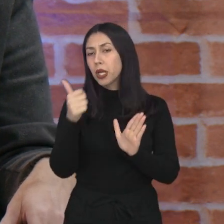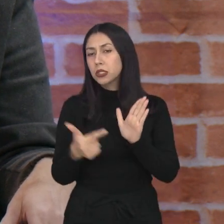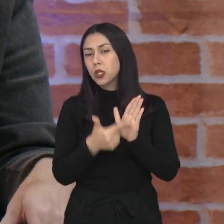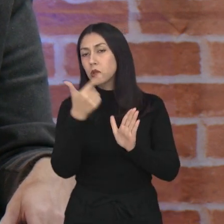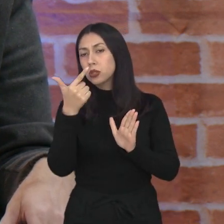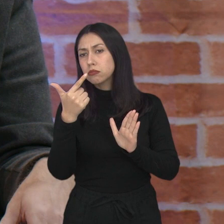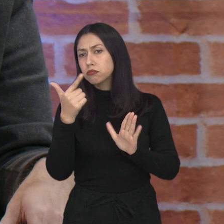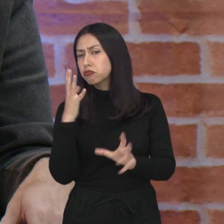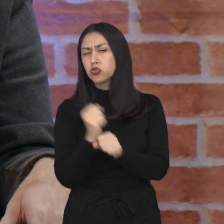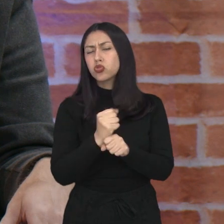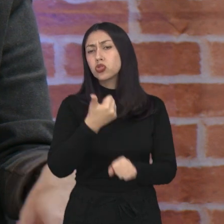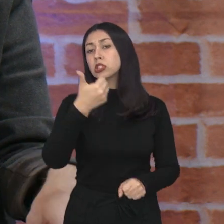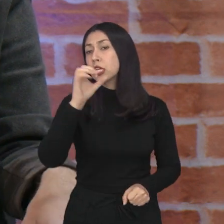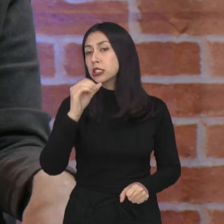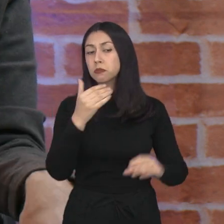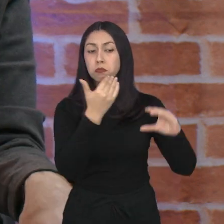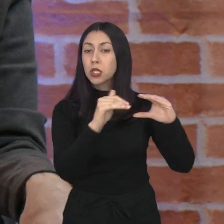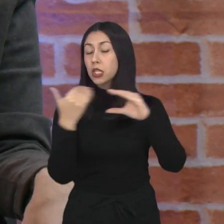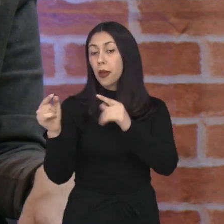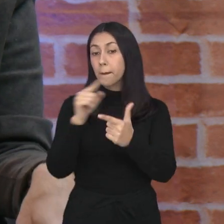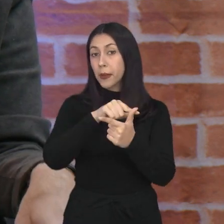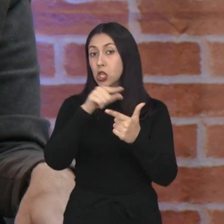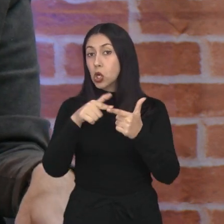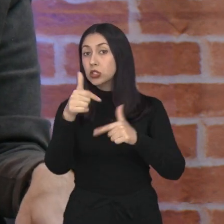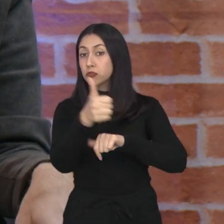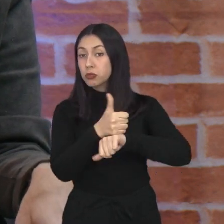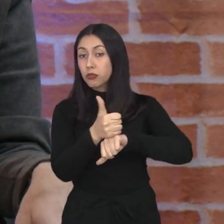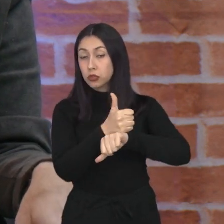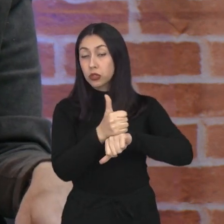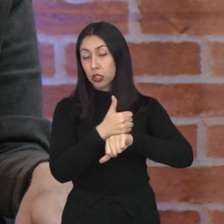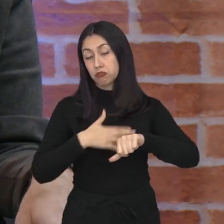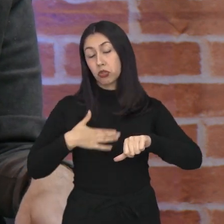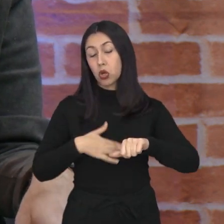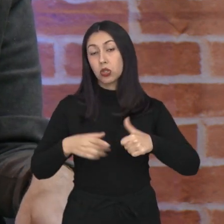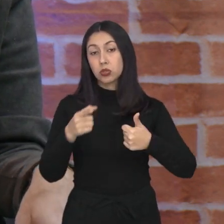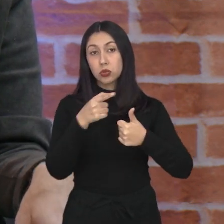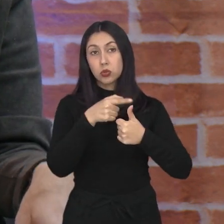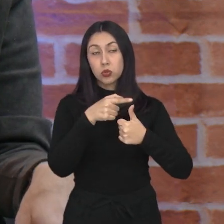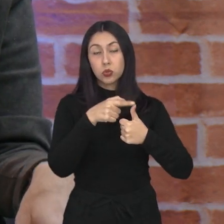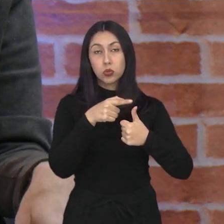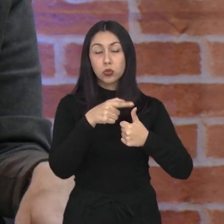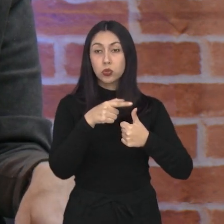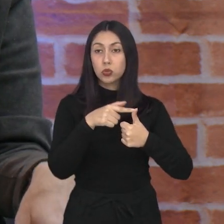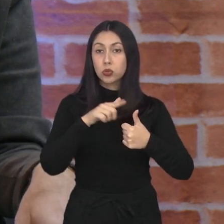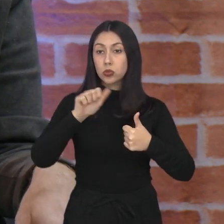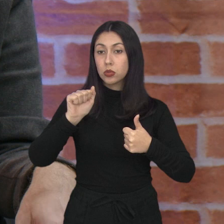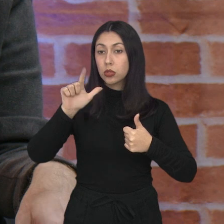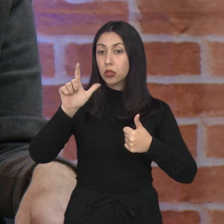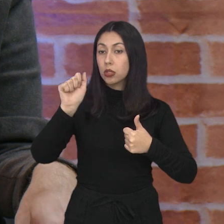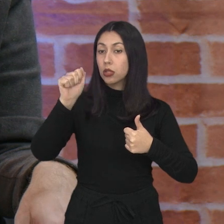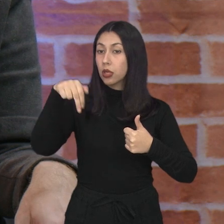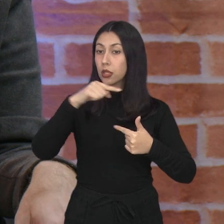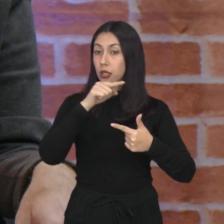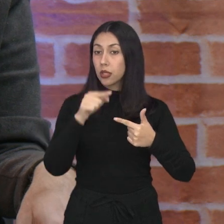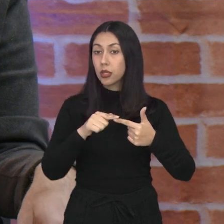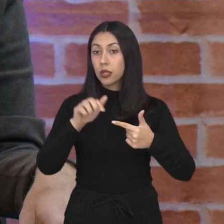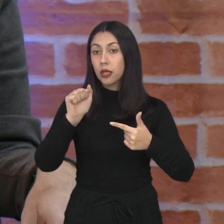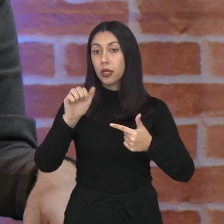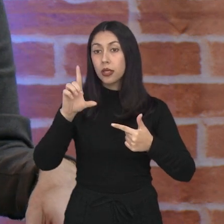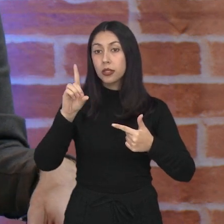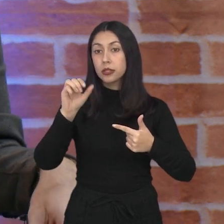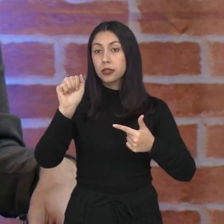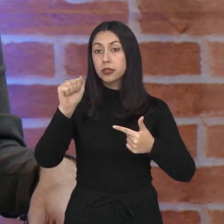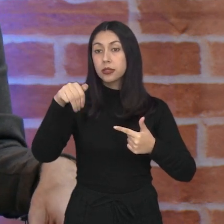fiz a segunda, fiz umas 10, aí eu mandei para dois cartunistas que eu gosto, né? São o Alan Sieber e o